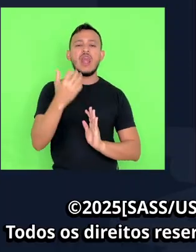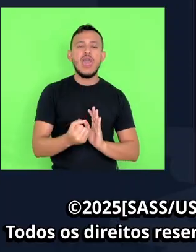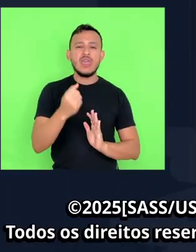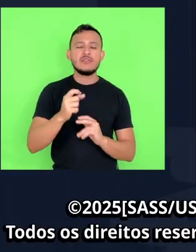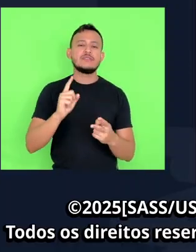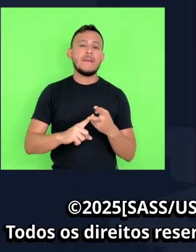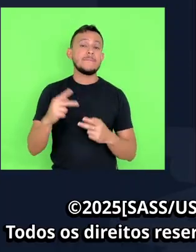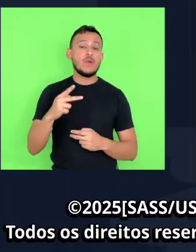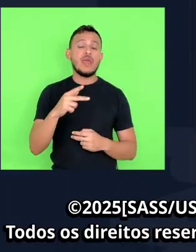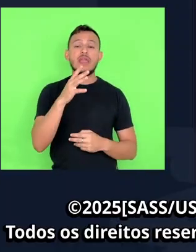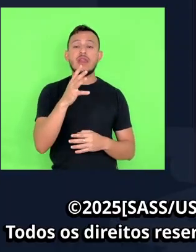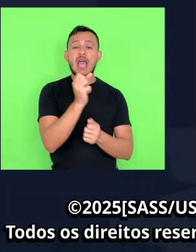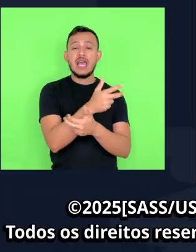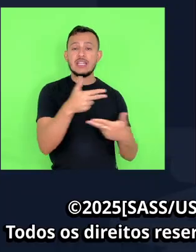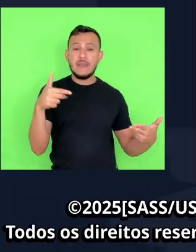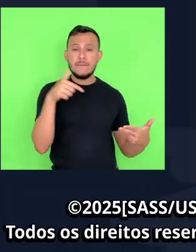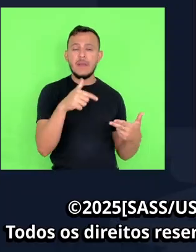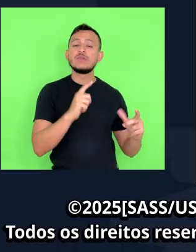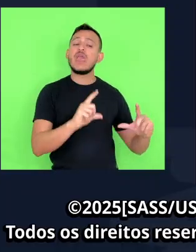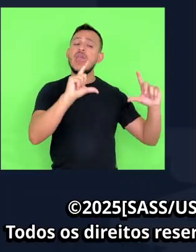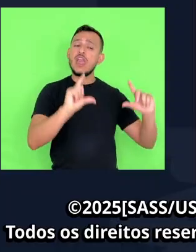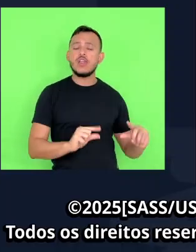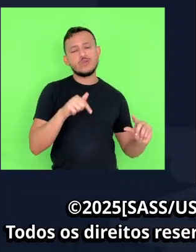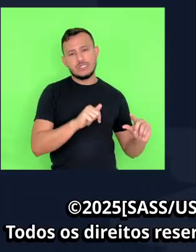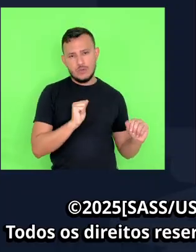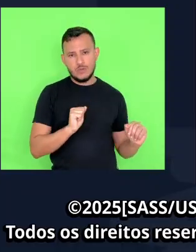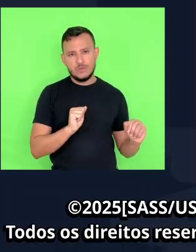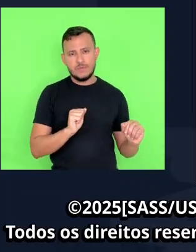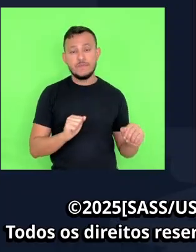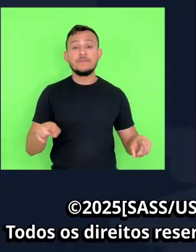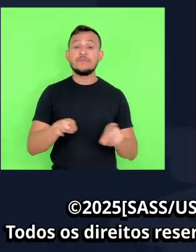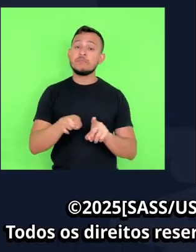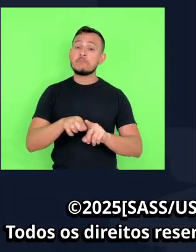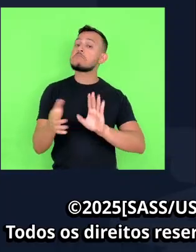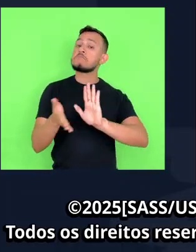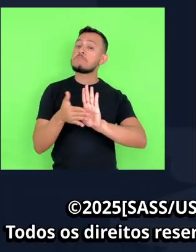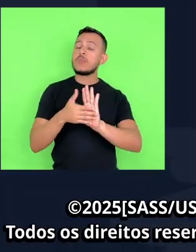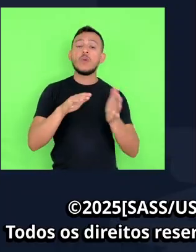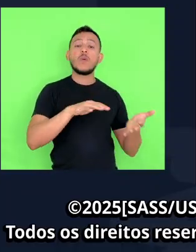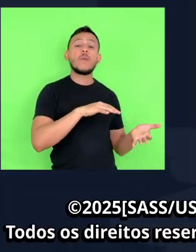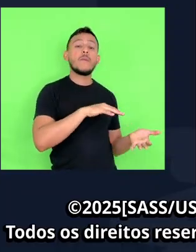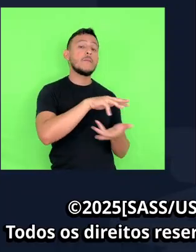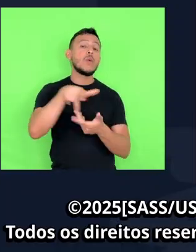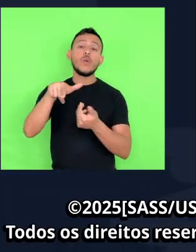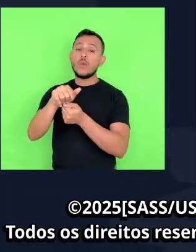de proteínas animais ser reduzido. Também proposta para o mundo